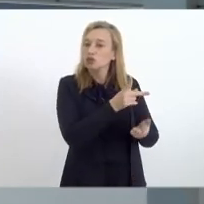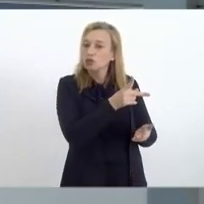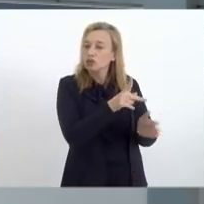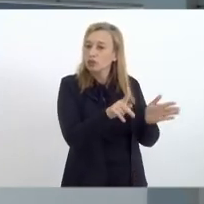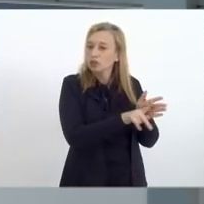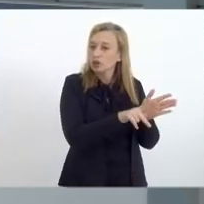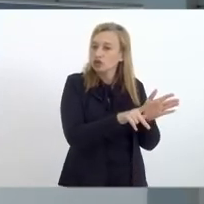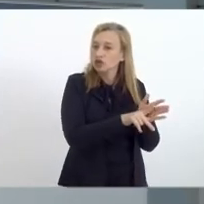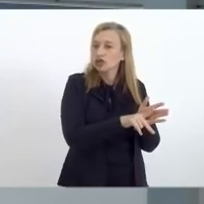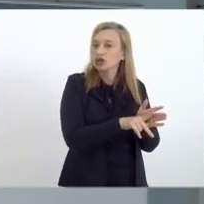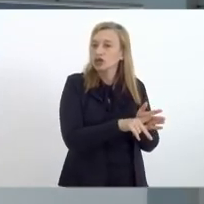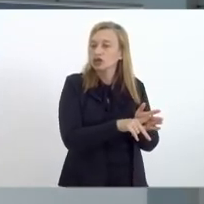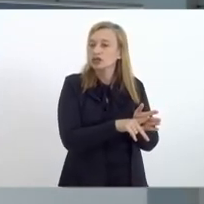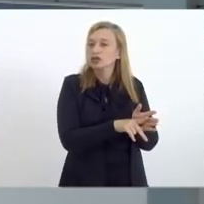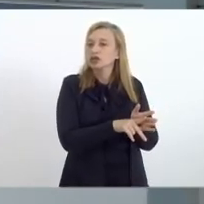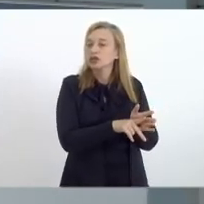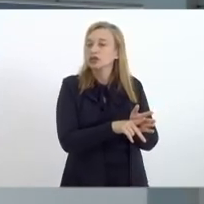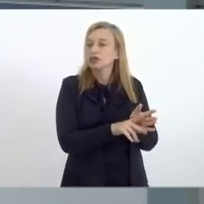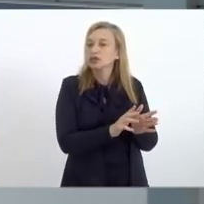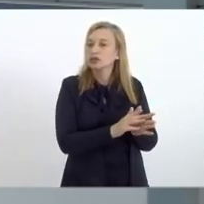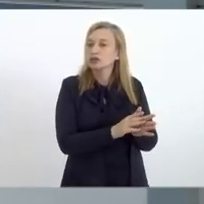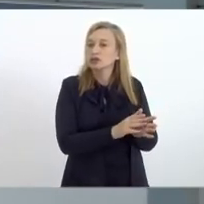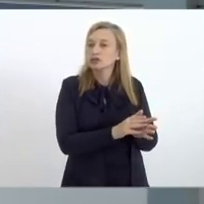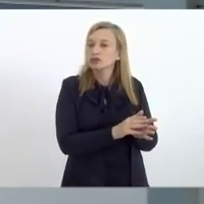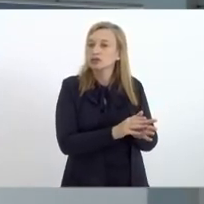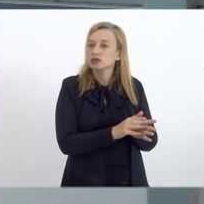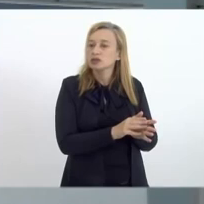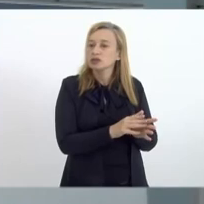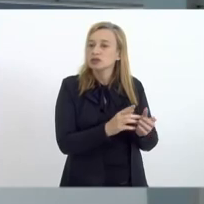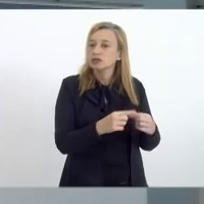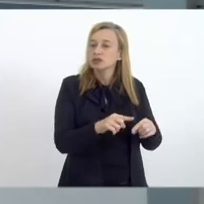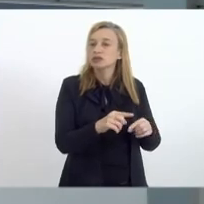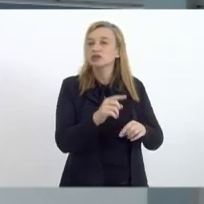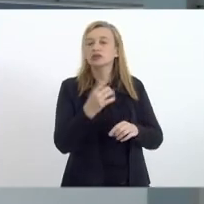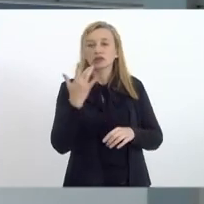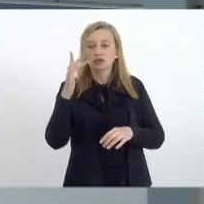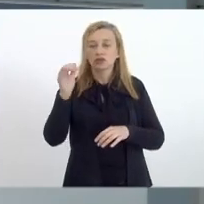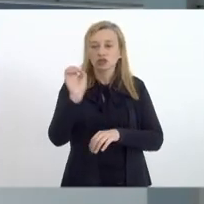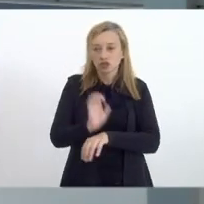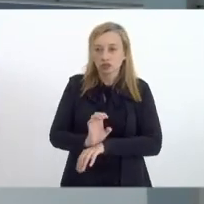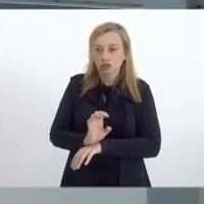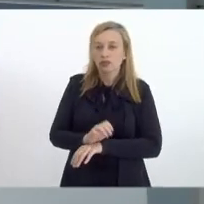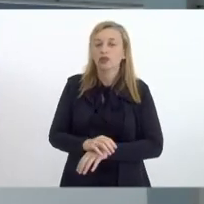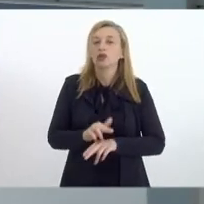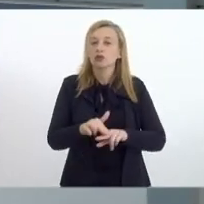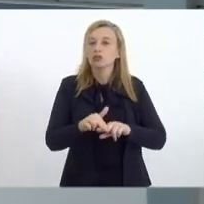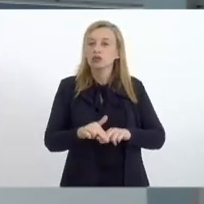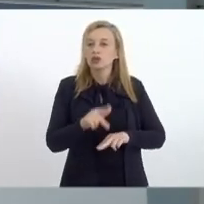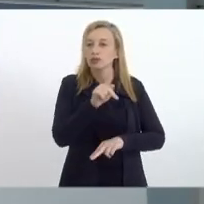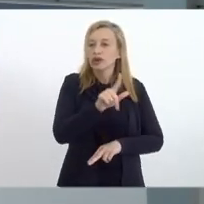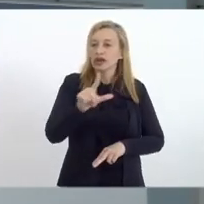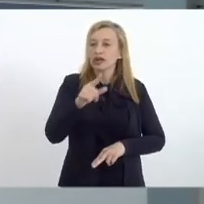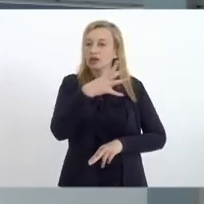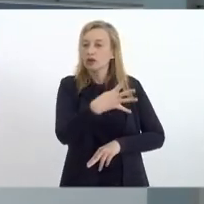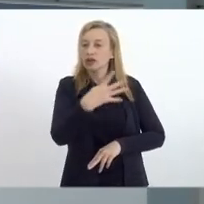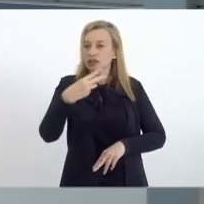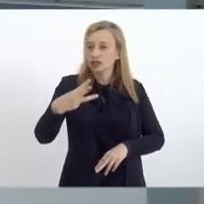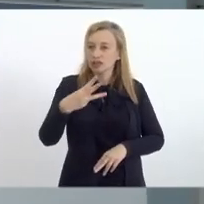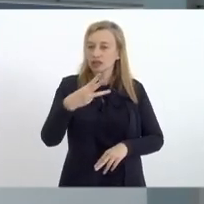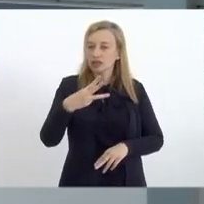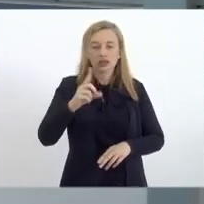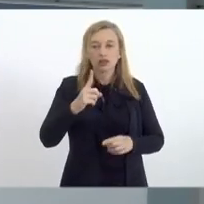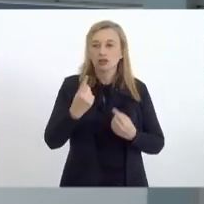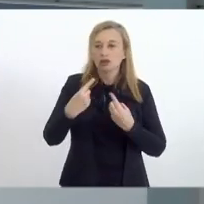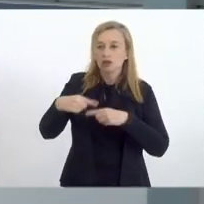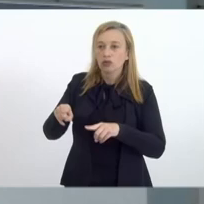não onerará de forma alguma o Tesouro Estadual. Portanto, o PL 43 não encontra